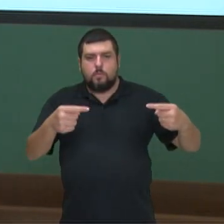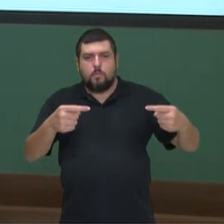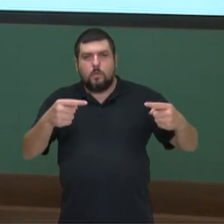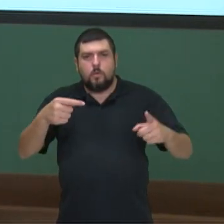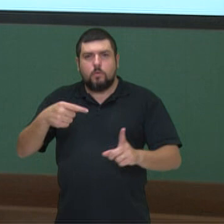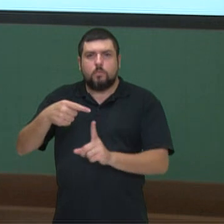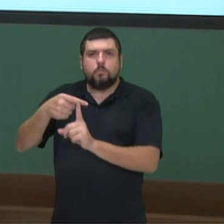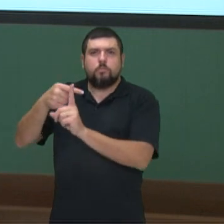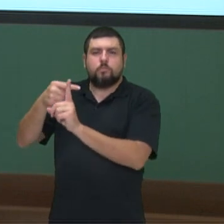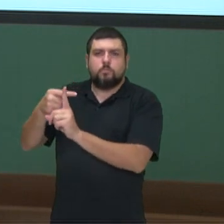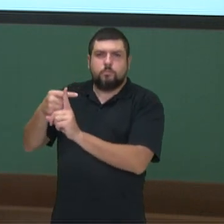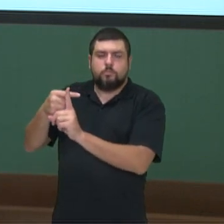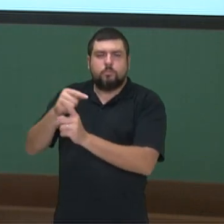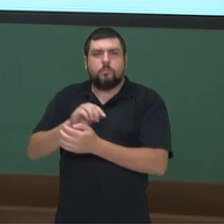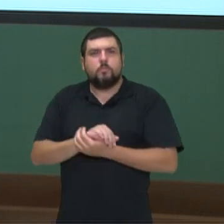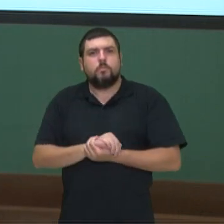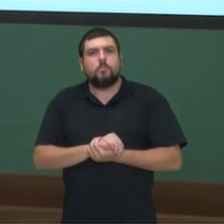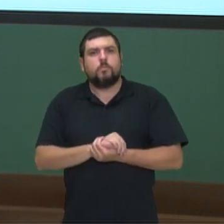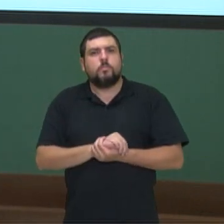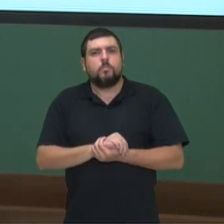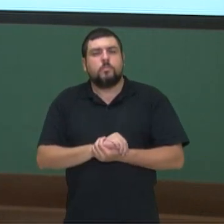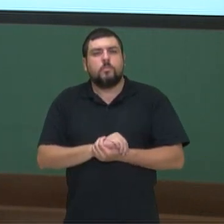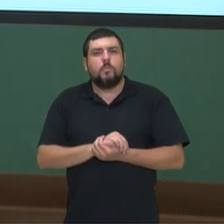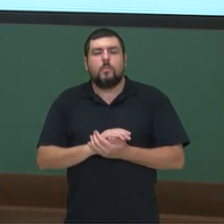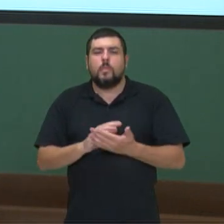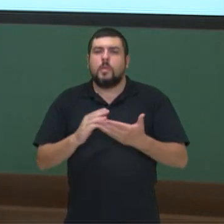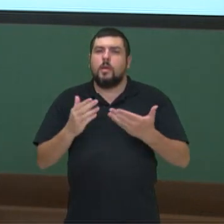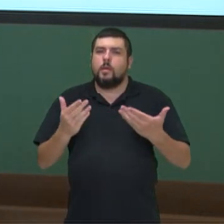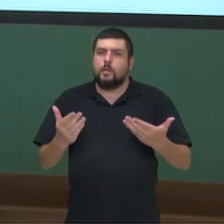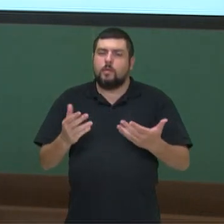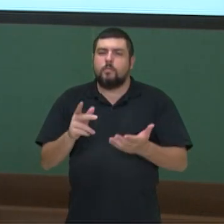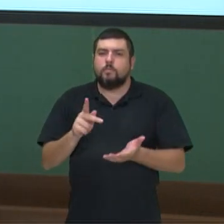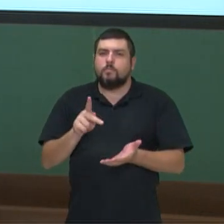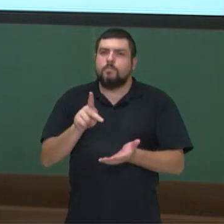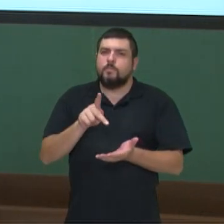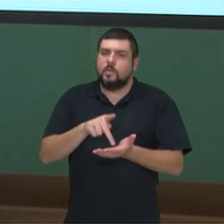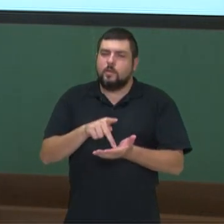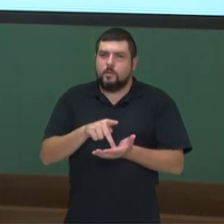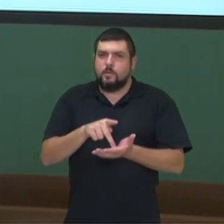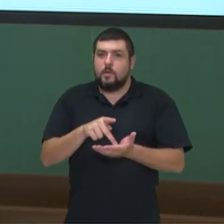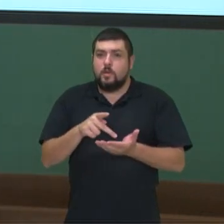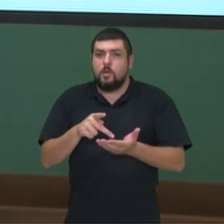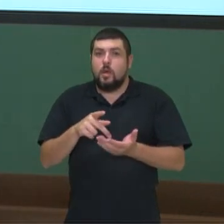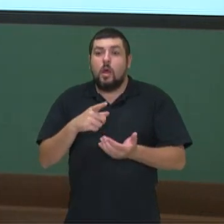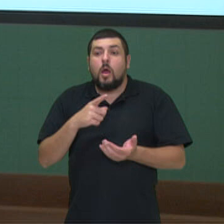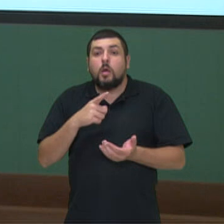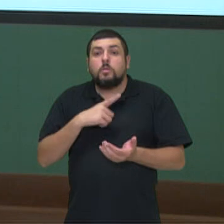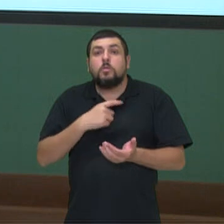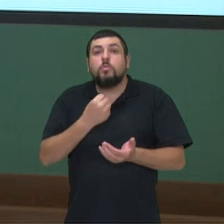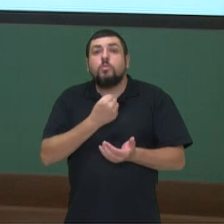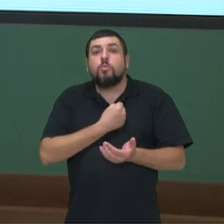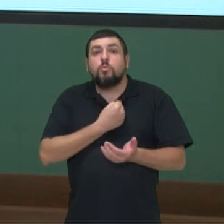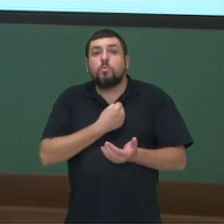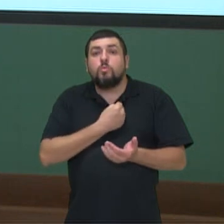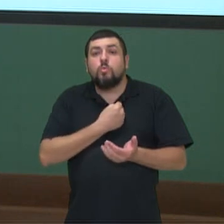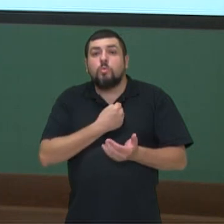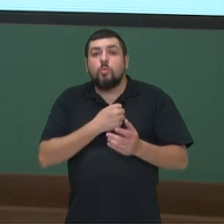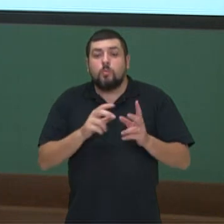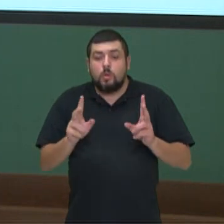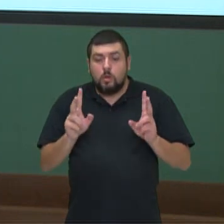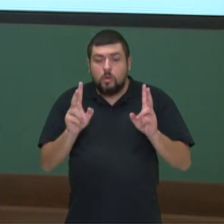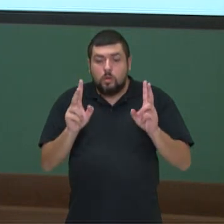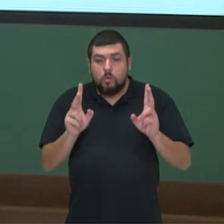fica positivo. Então, de fato, não existe, né, nenhum número positivo ou negativo